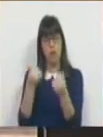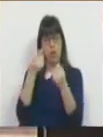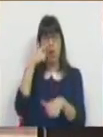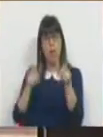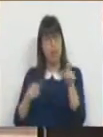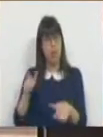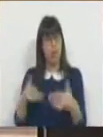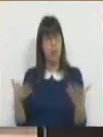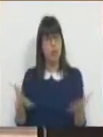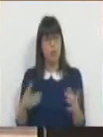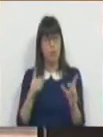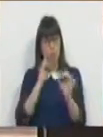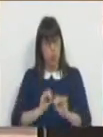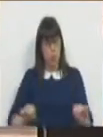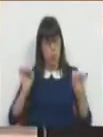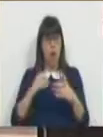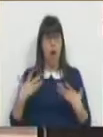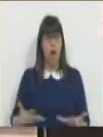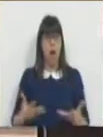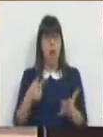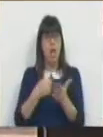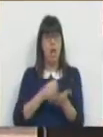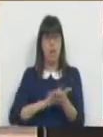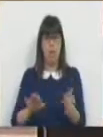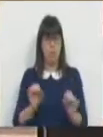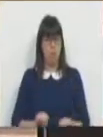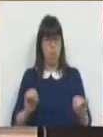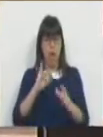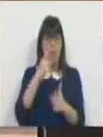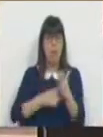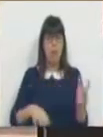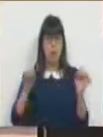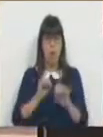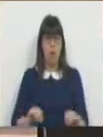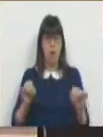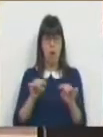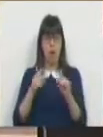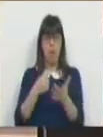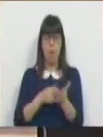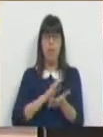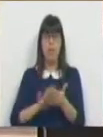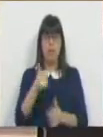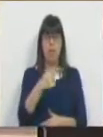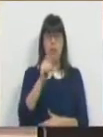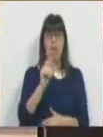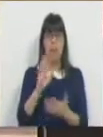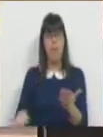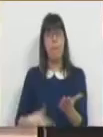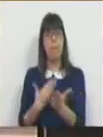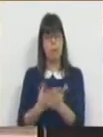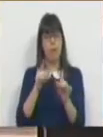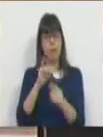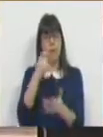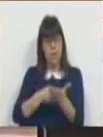às populações e não se encontram atualmente isentas deste imposto. Esta isenção, o Bloco de Esquerda propõe que